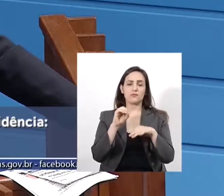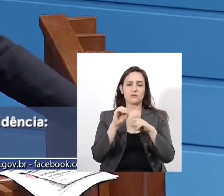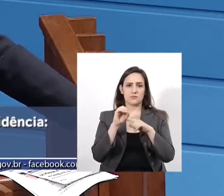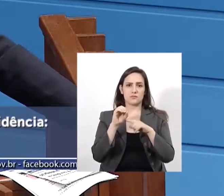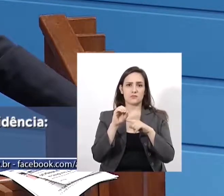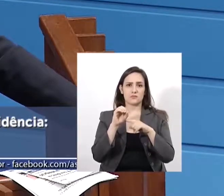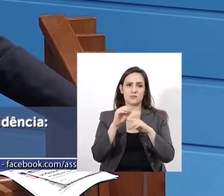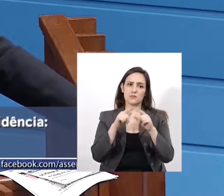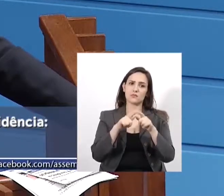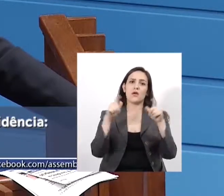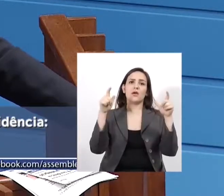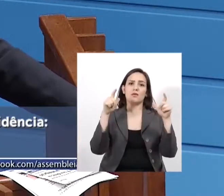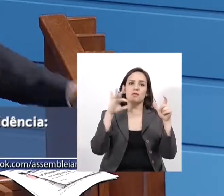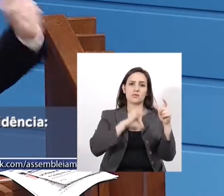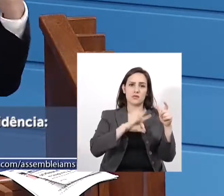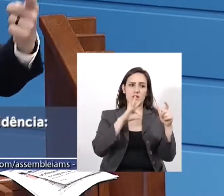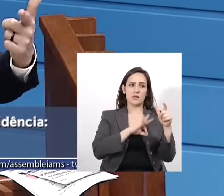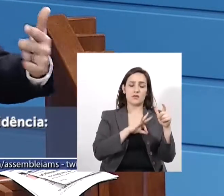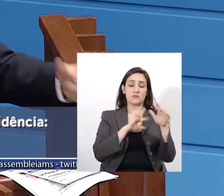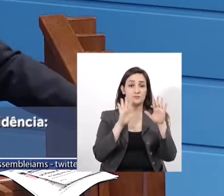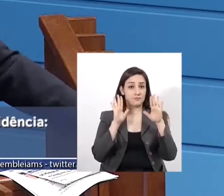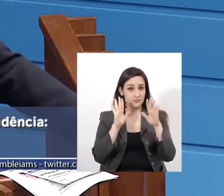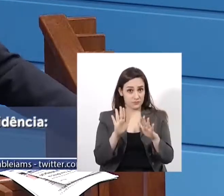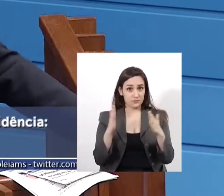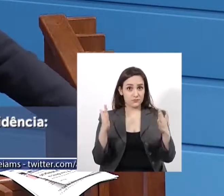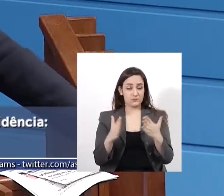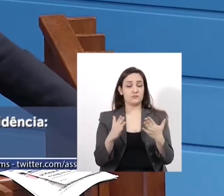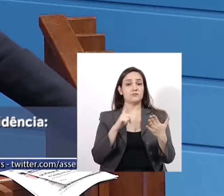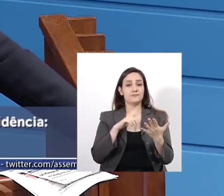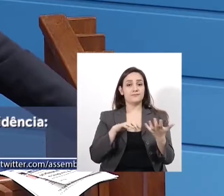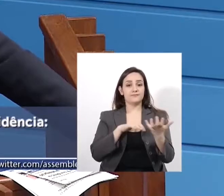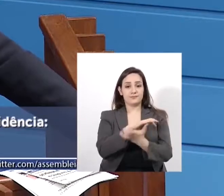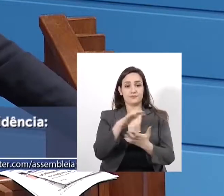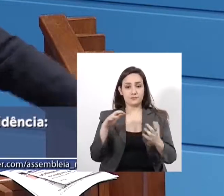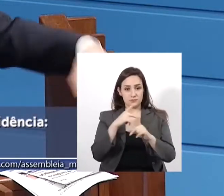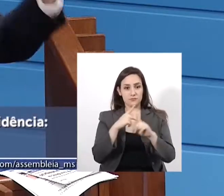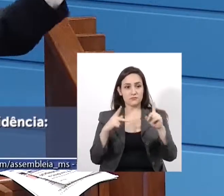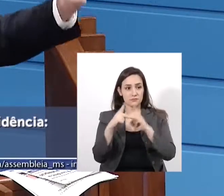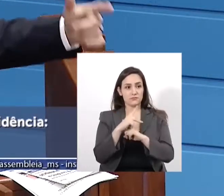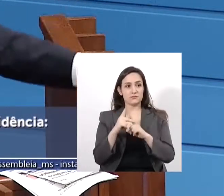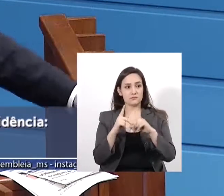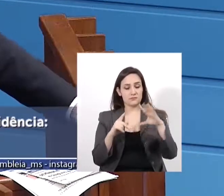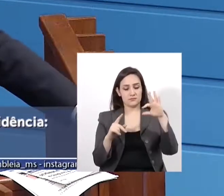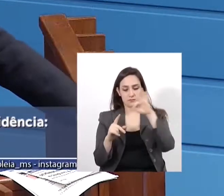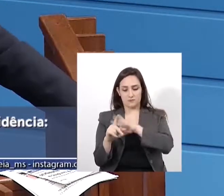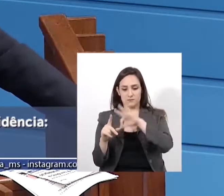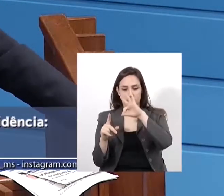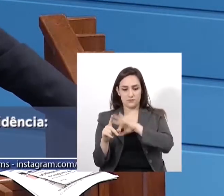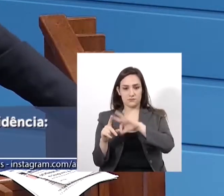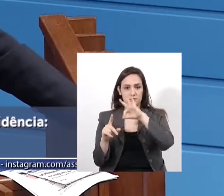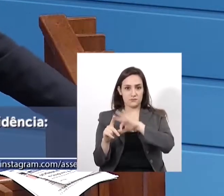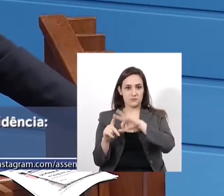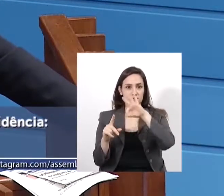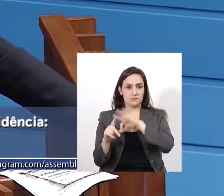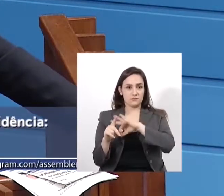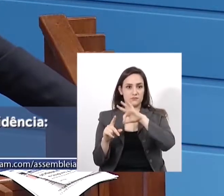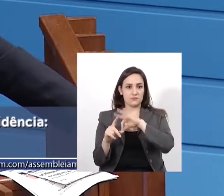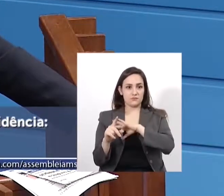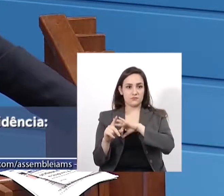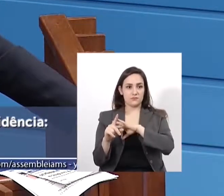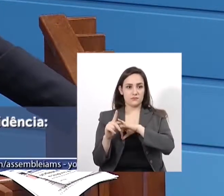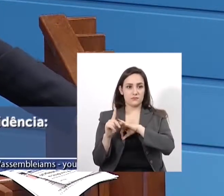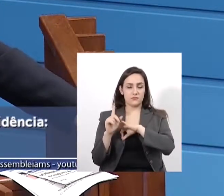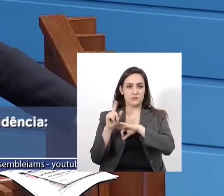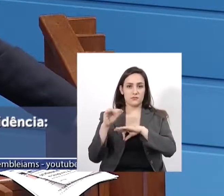1994. Então, agora, com a reforma da Previdência, o salário vai ser a